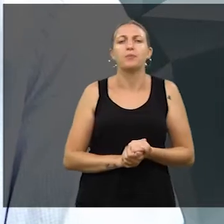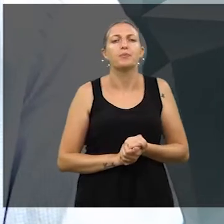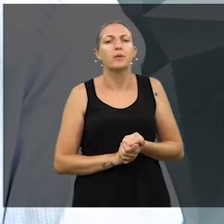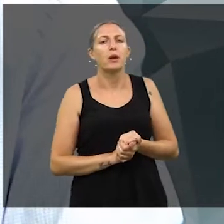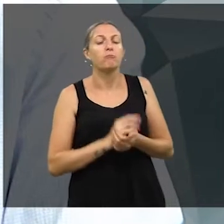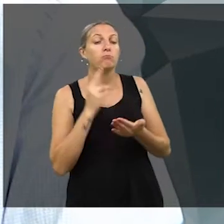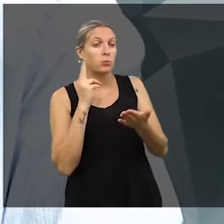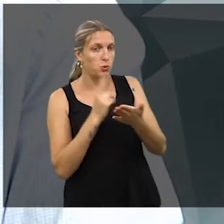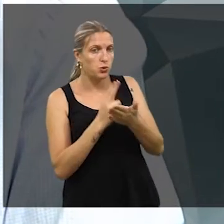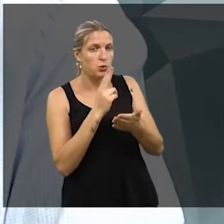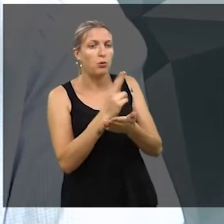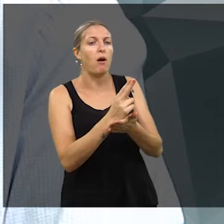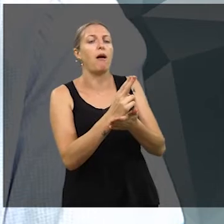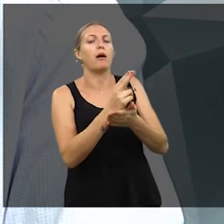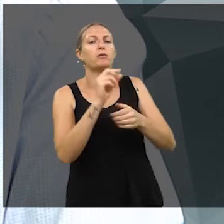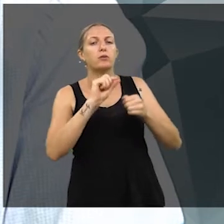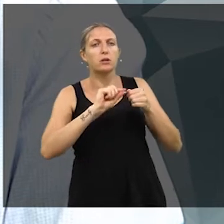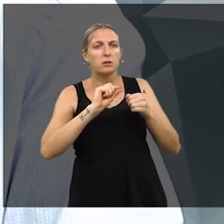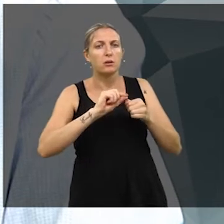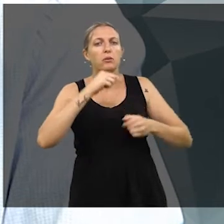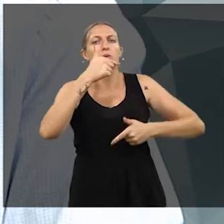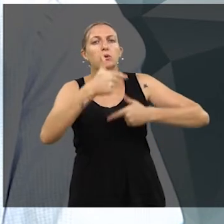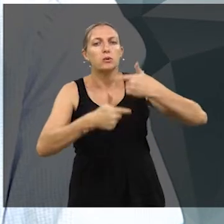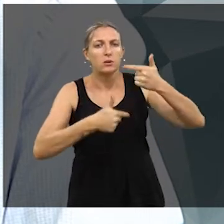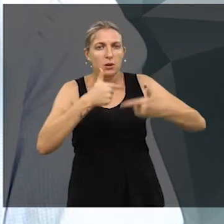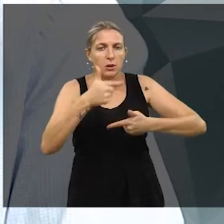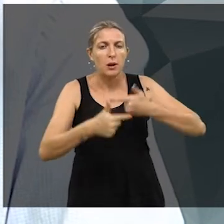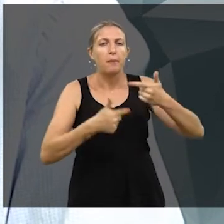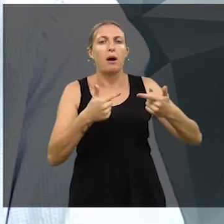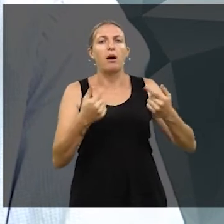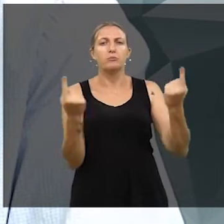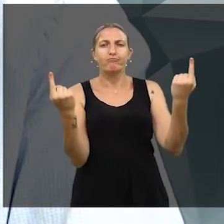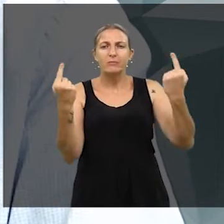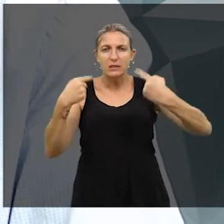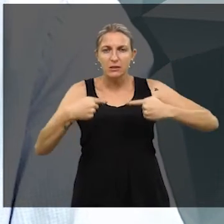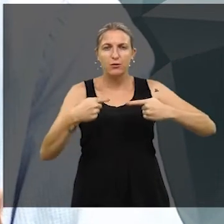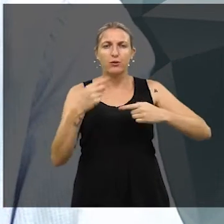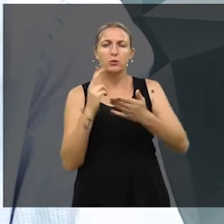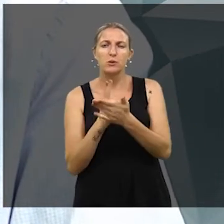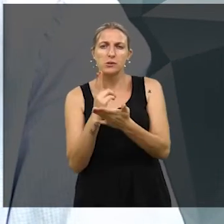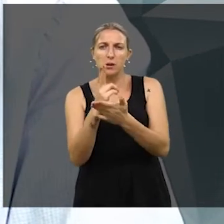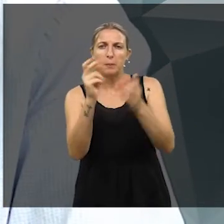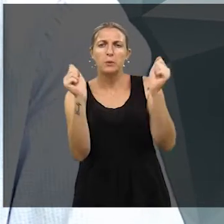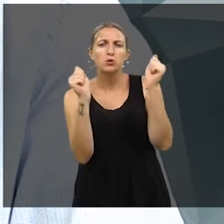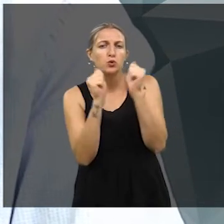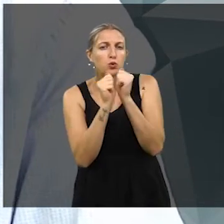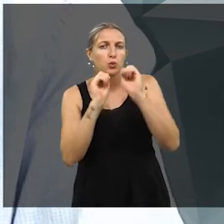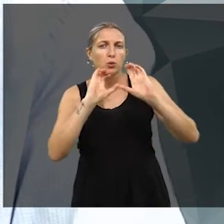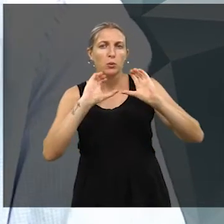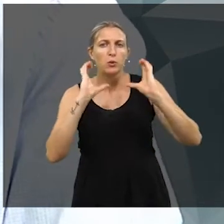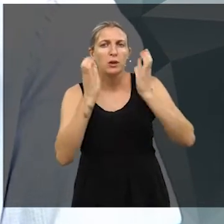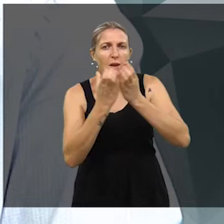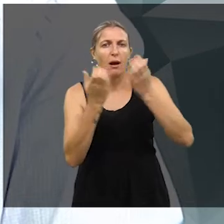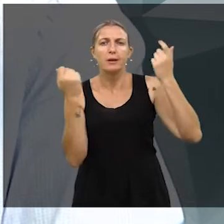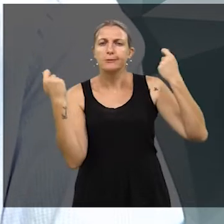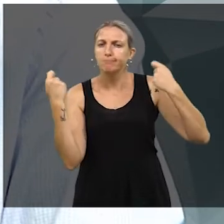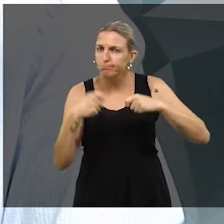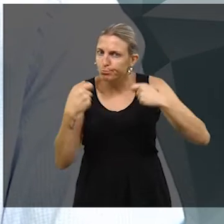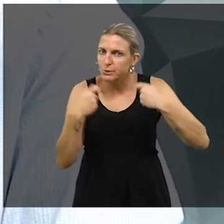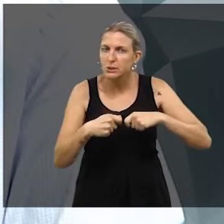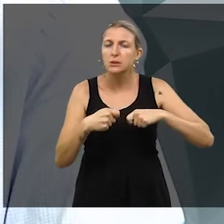gente vai continuar executando o nosso trabalho, o nosso desafio é estar sempre ao lado da comunidade, daqueles que mais